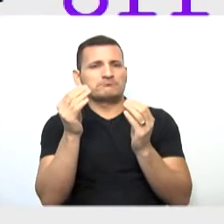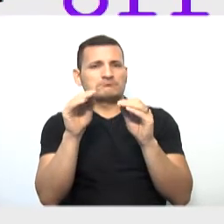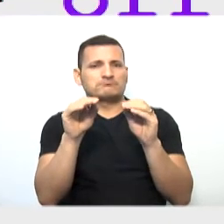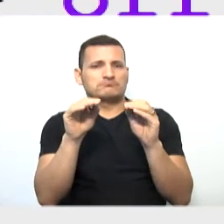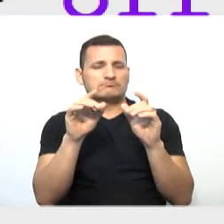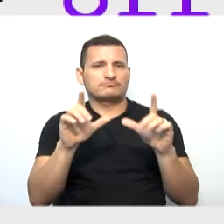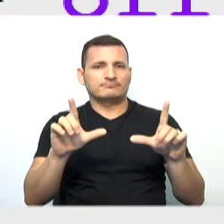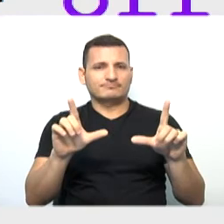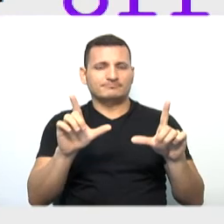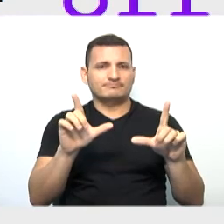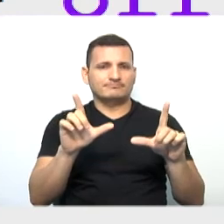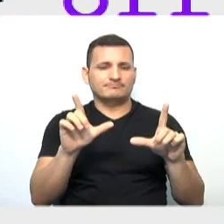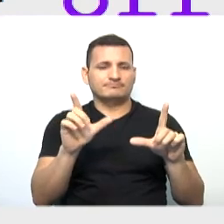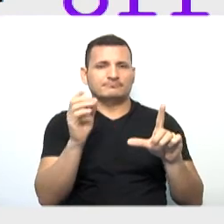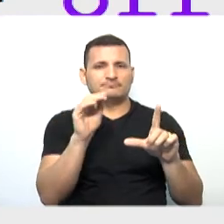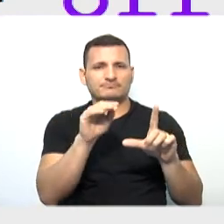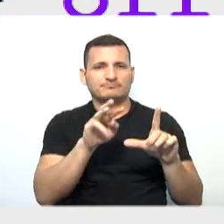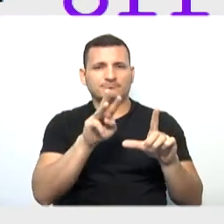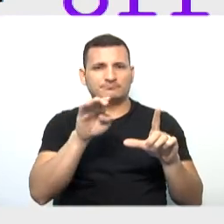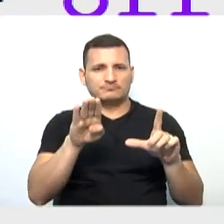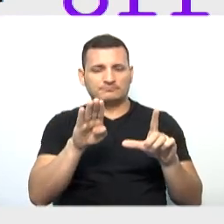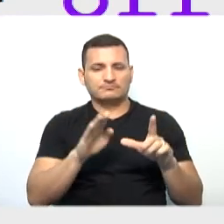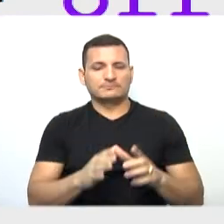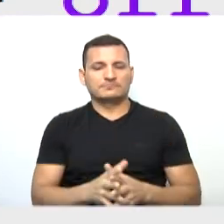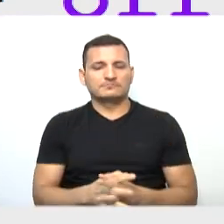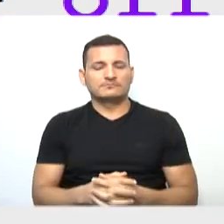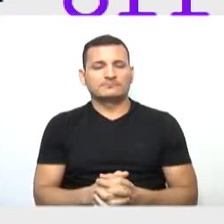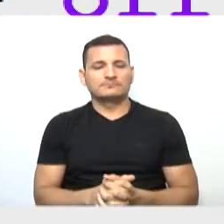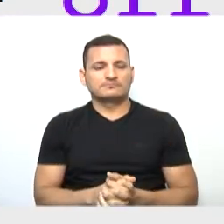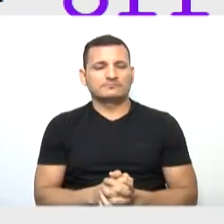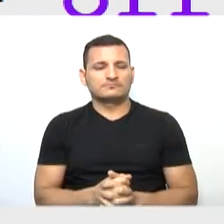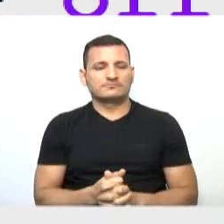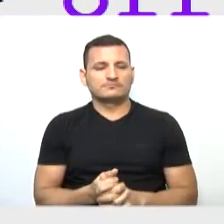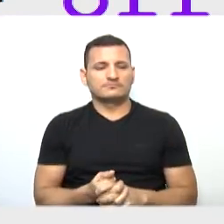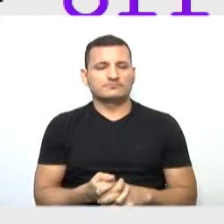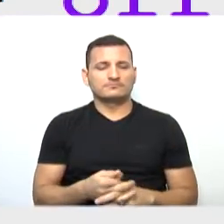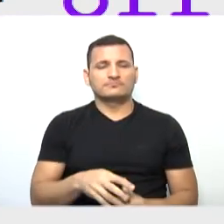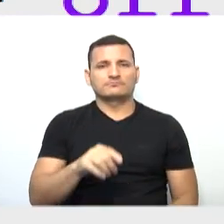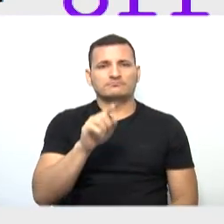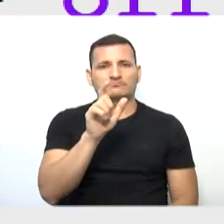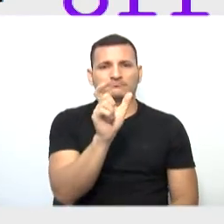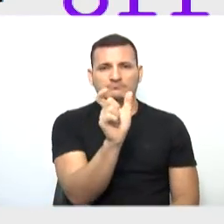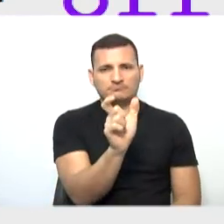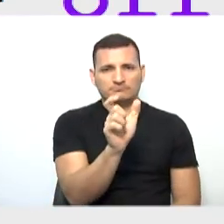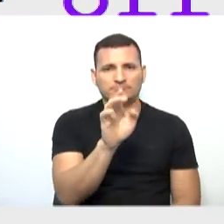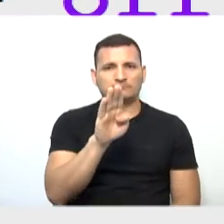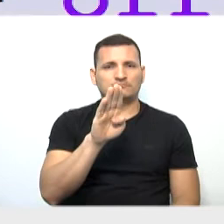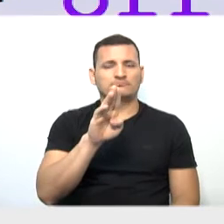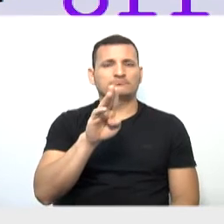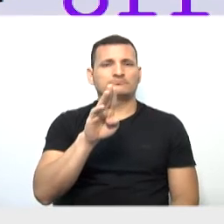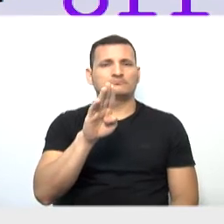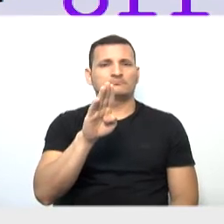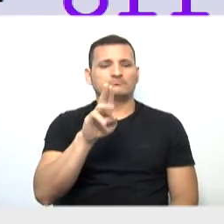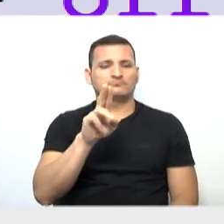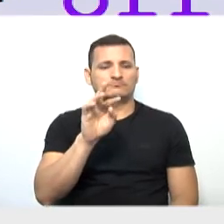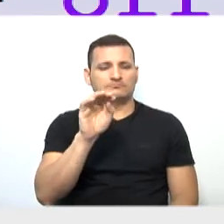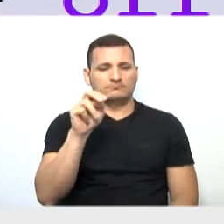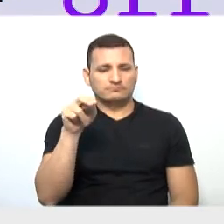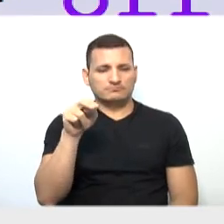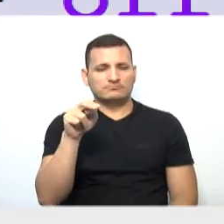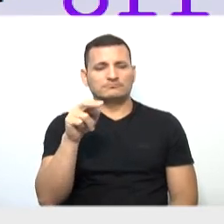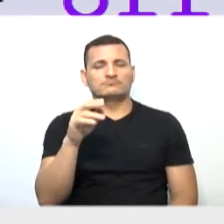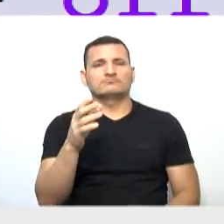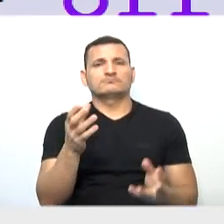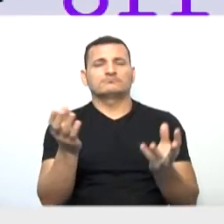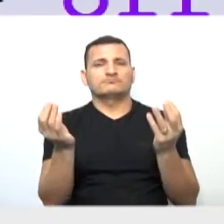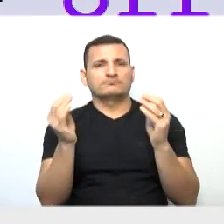página do web, do navegador. Então eu criei o primeiro botão de acender, incluí a minha